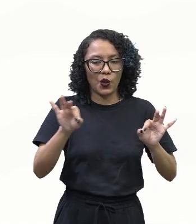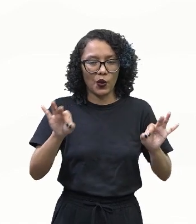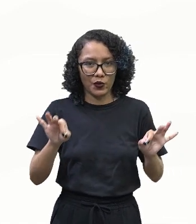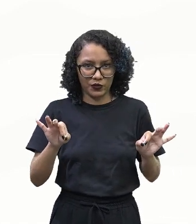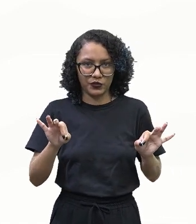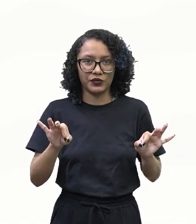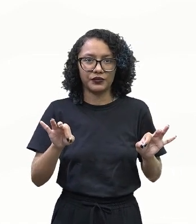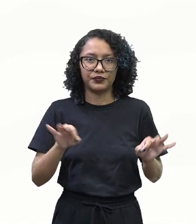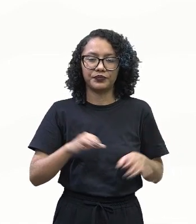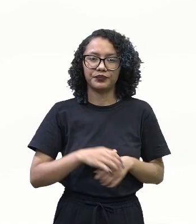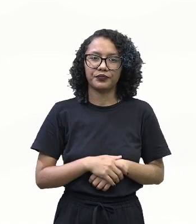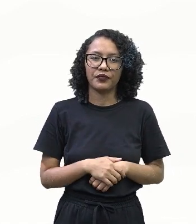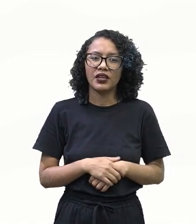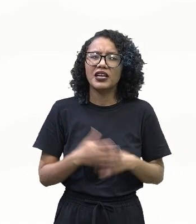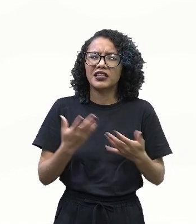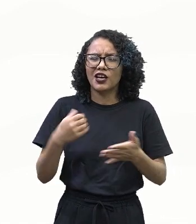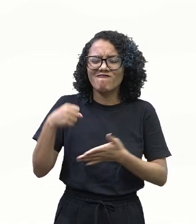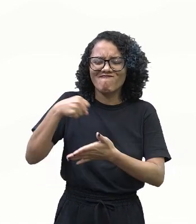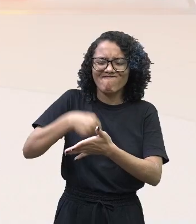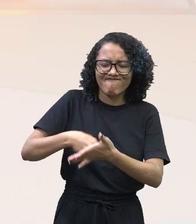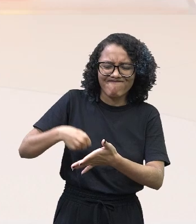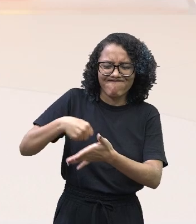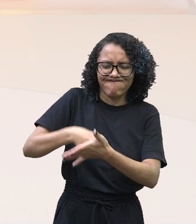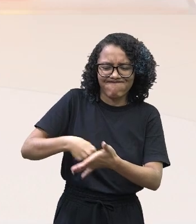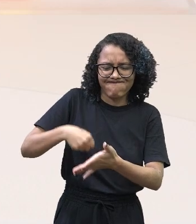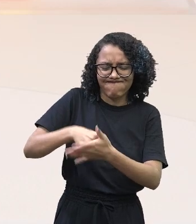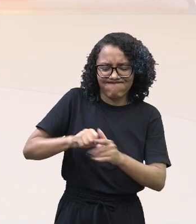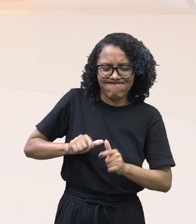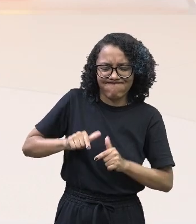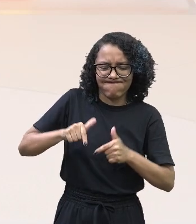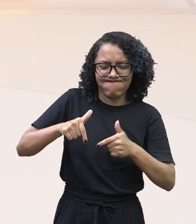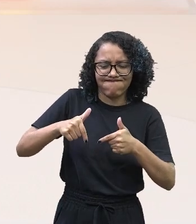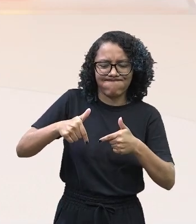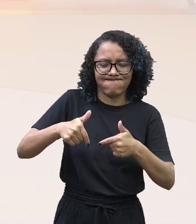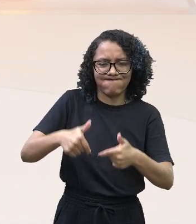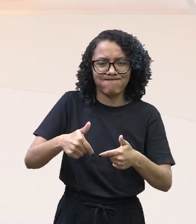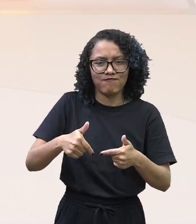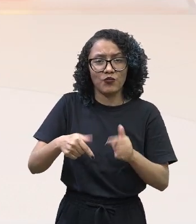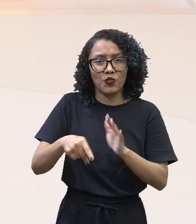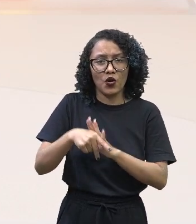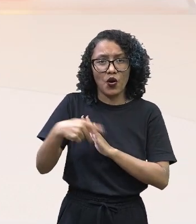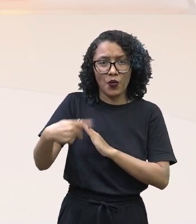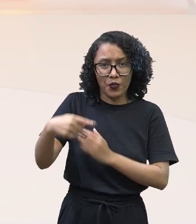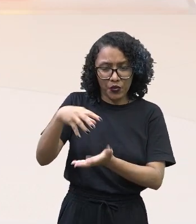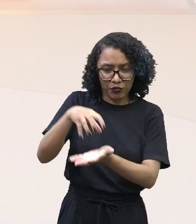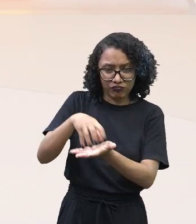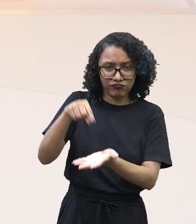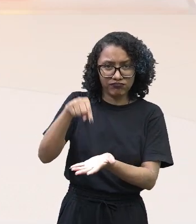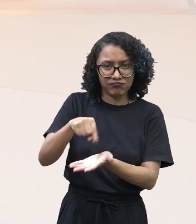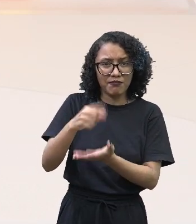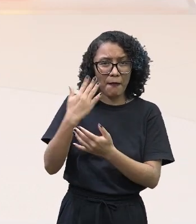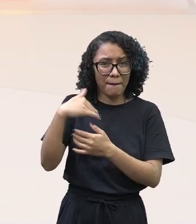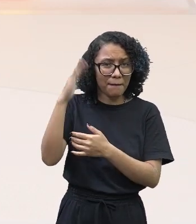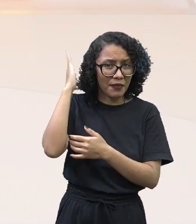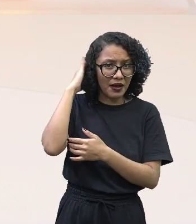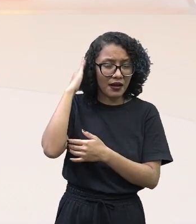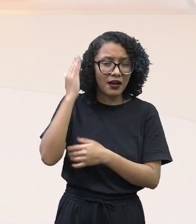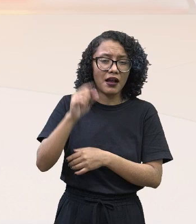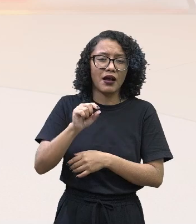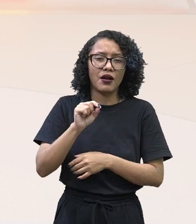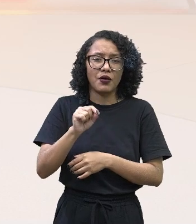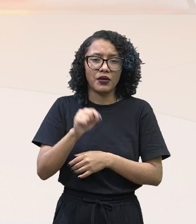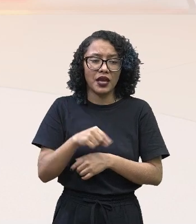das reivindicações, das lutas, dos interesses da província do Grão-Pará não era atendido